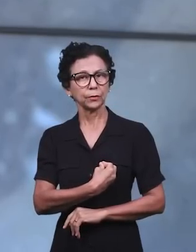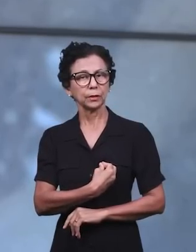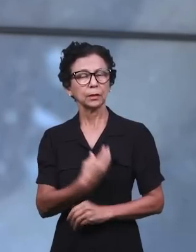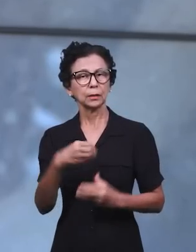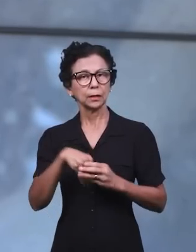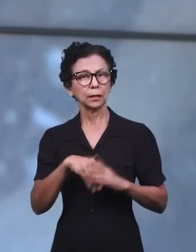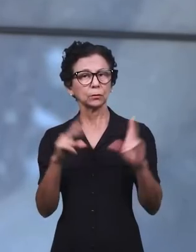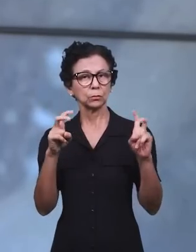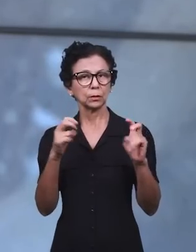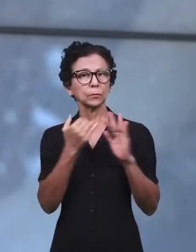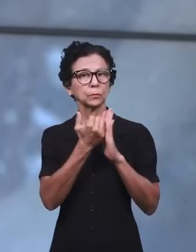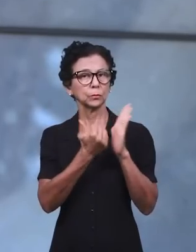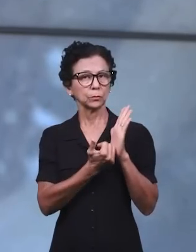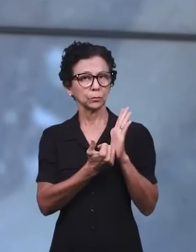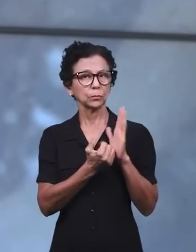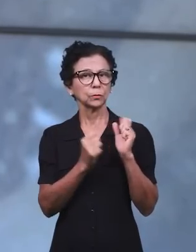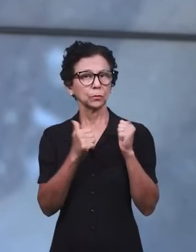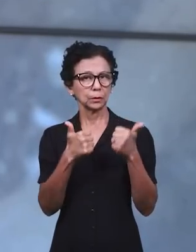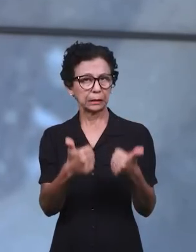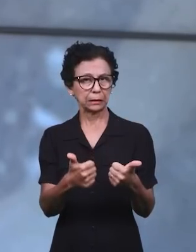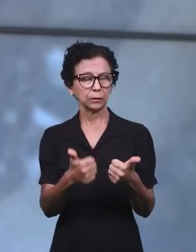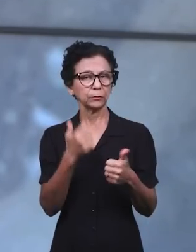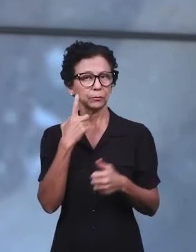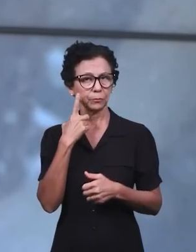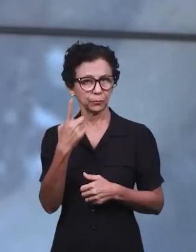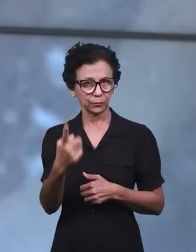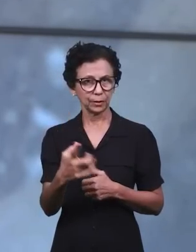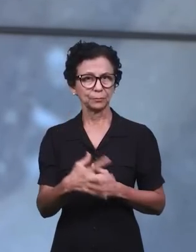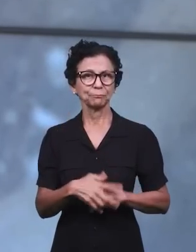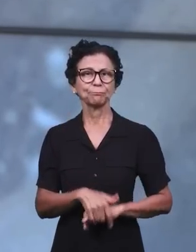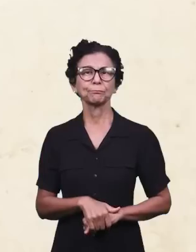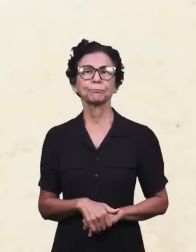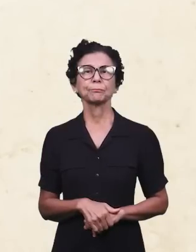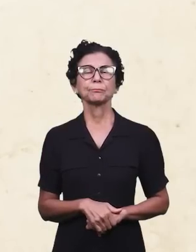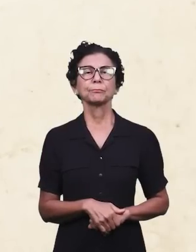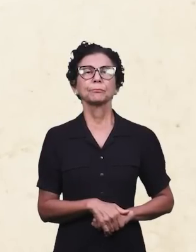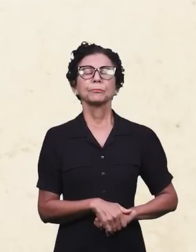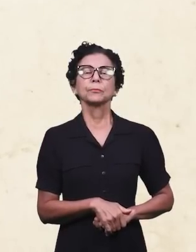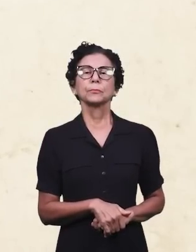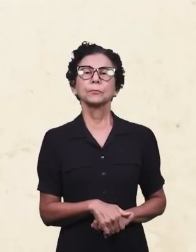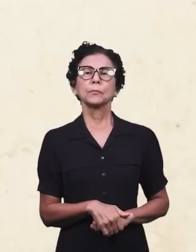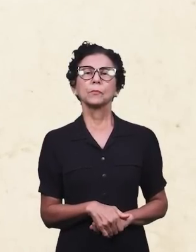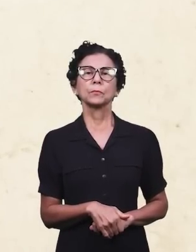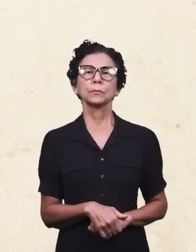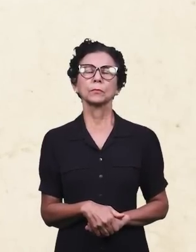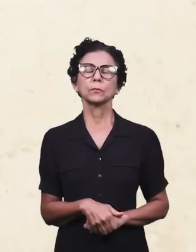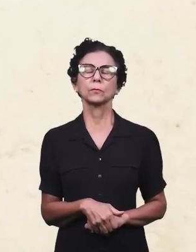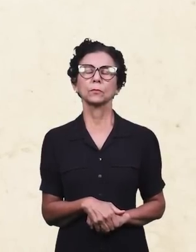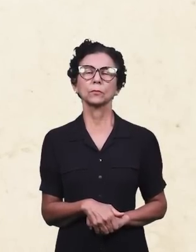do programa de hoje. Então vamos ouvir o nosso companheiro do Rio Grande do Sul.